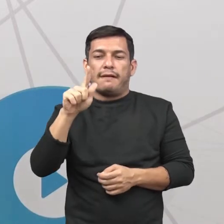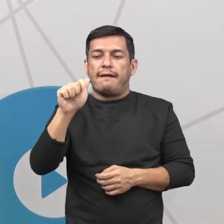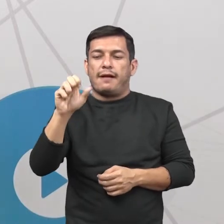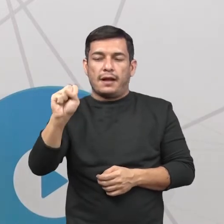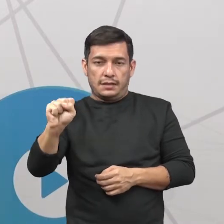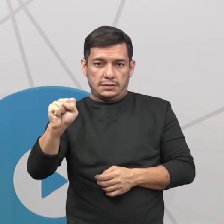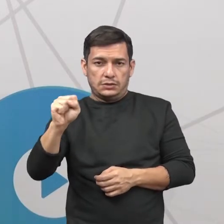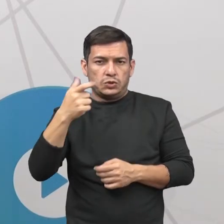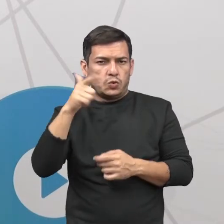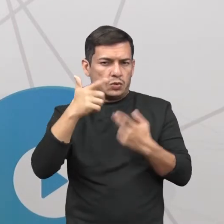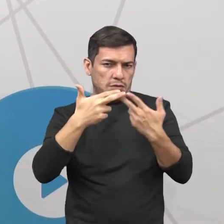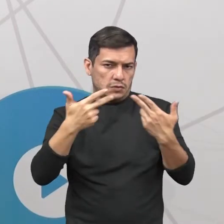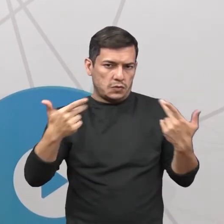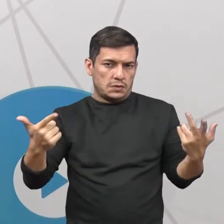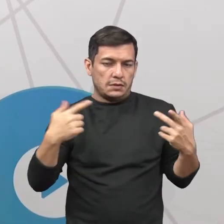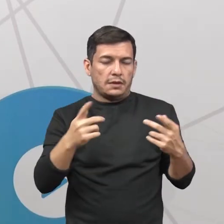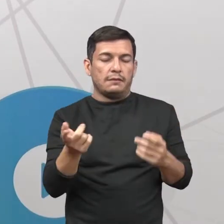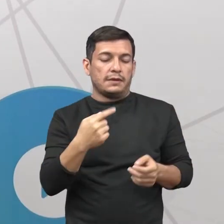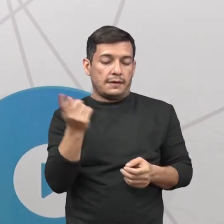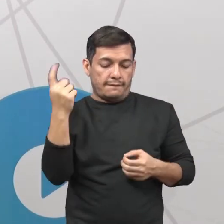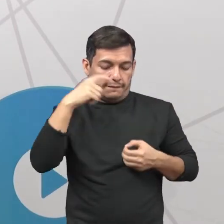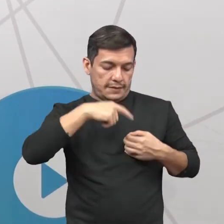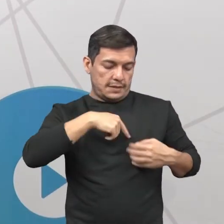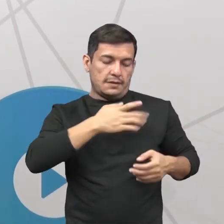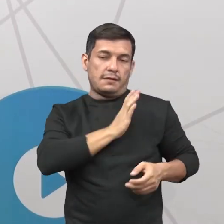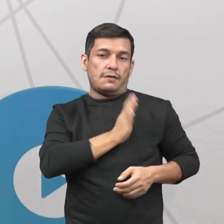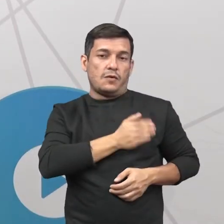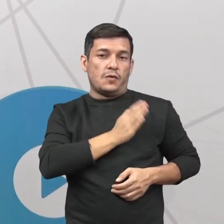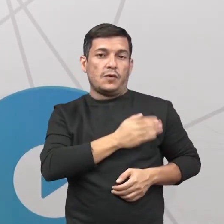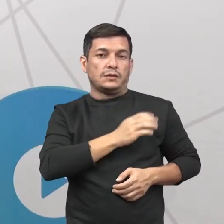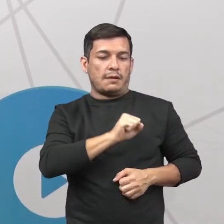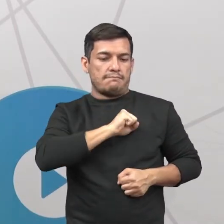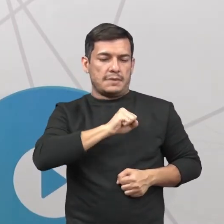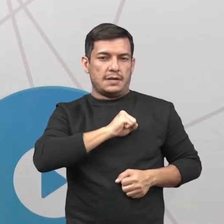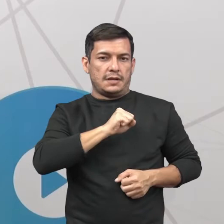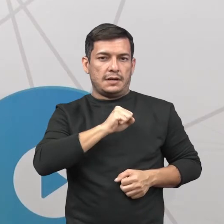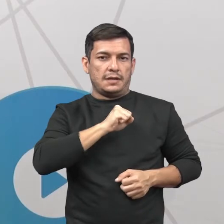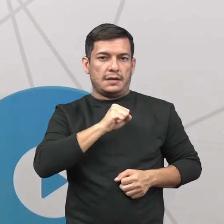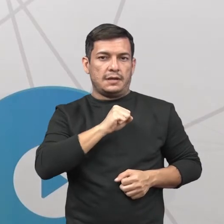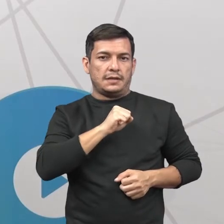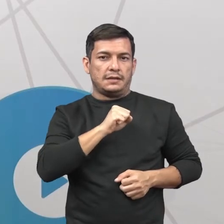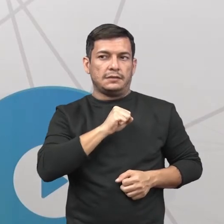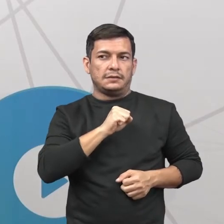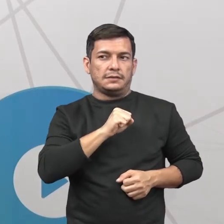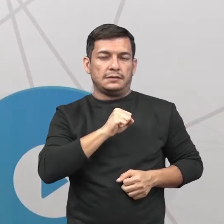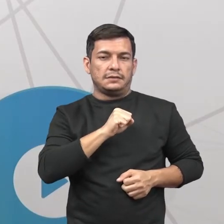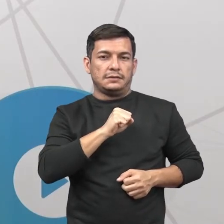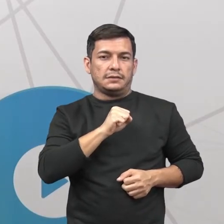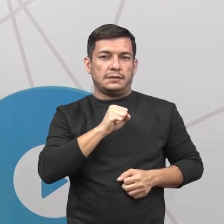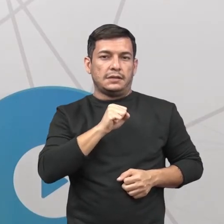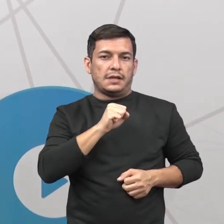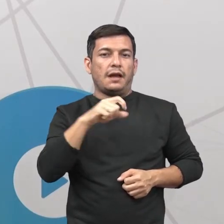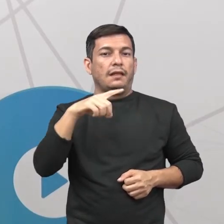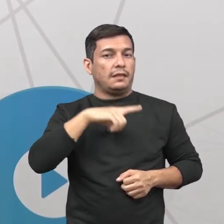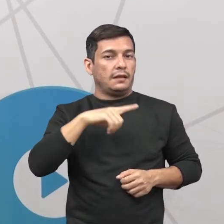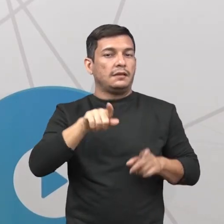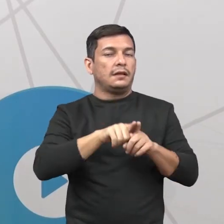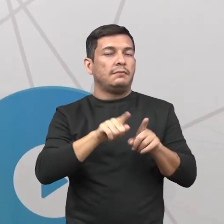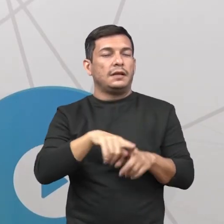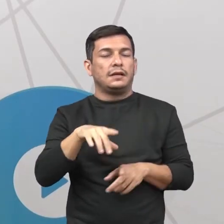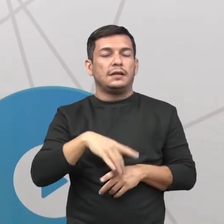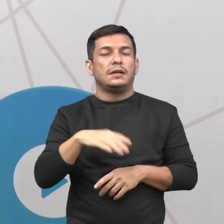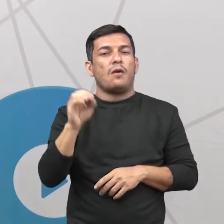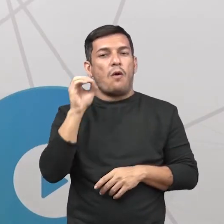substâncias para vir ao nosso coração, ser bombeado na pequena circulação, carregado de